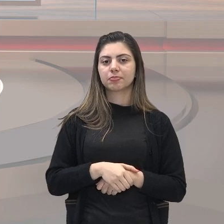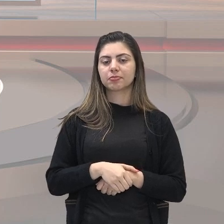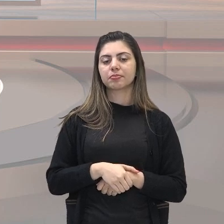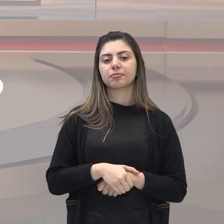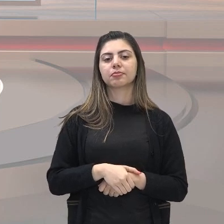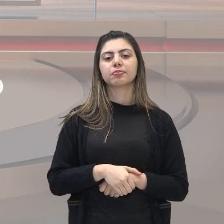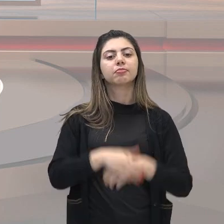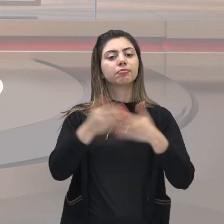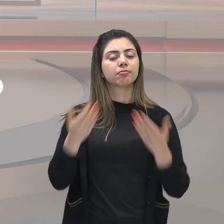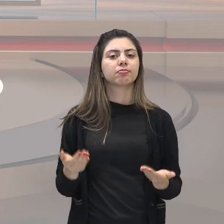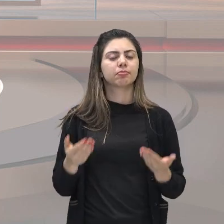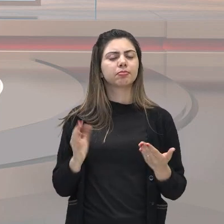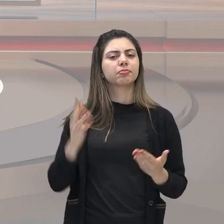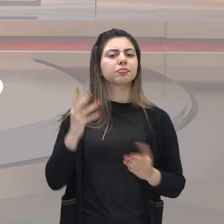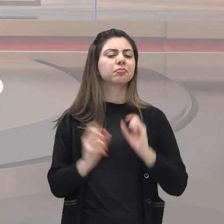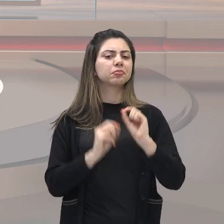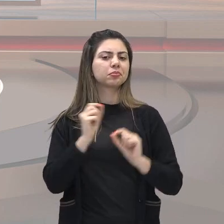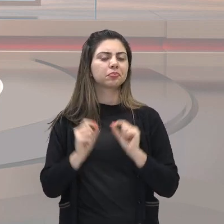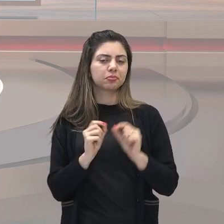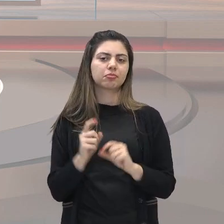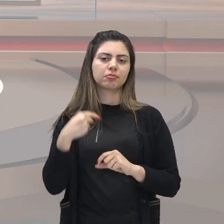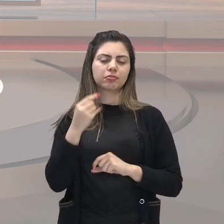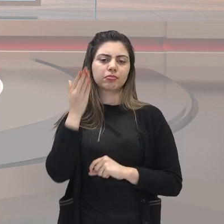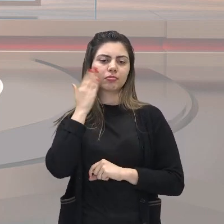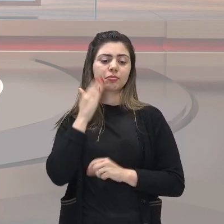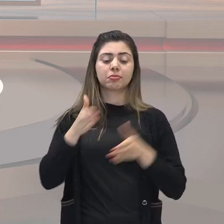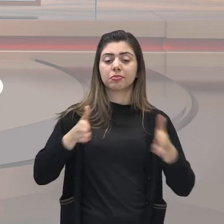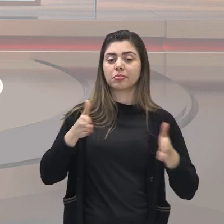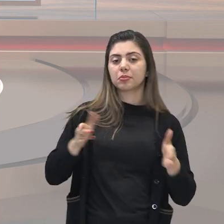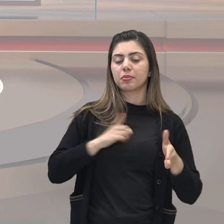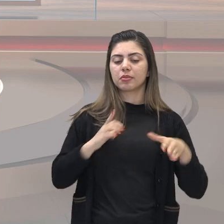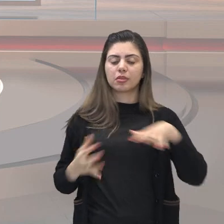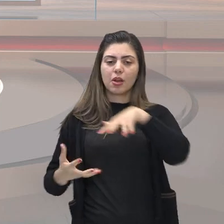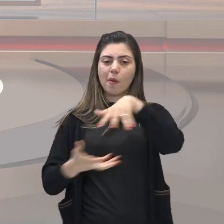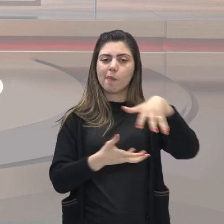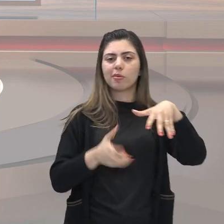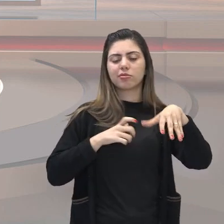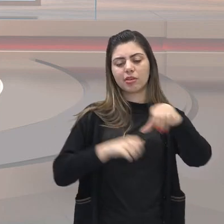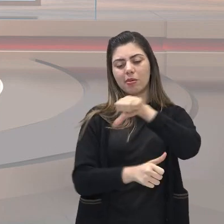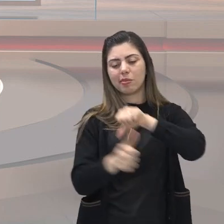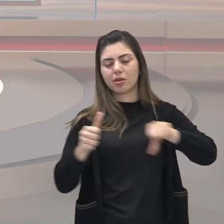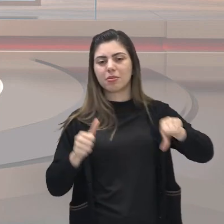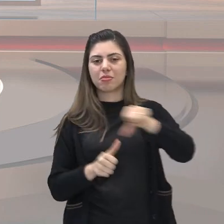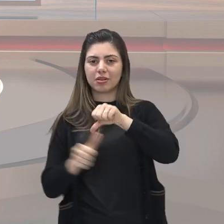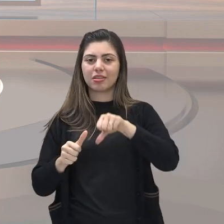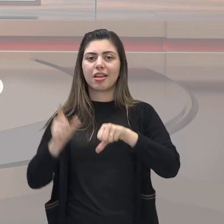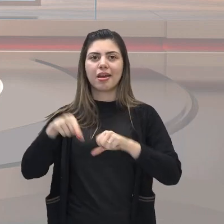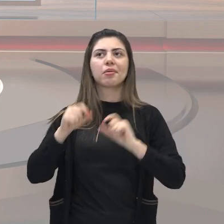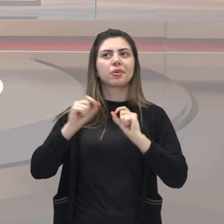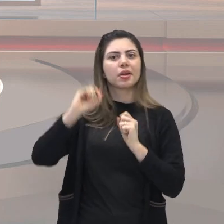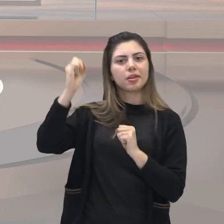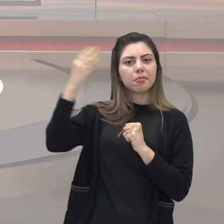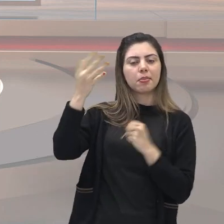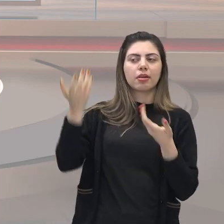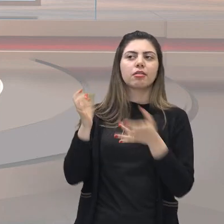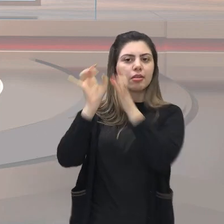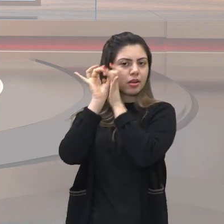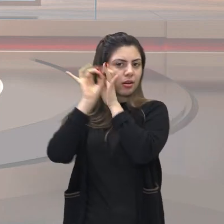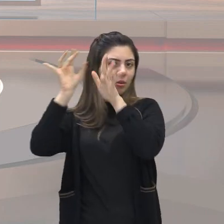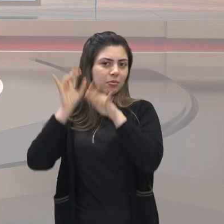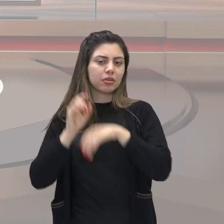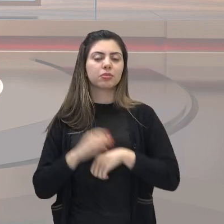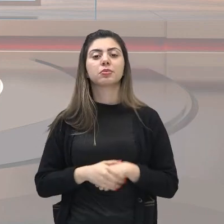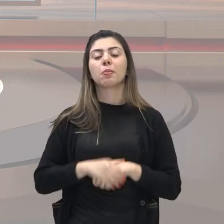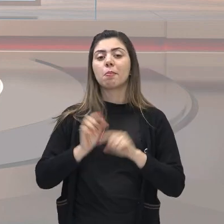ok? Então, o que acontece? Mesmo nesse momento em que o mundo passou por essas transformações das ideias liberalistas e iluministas,